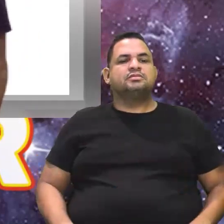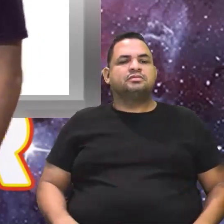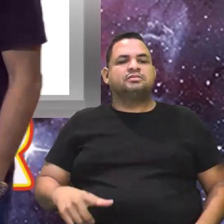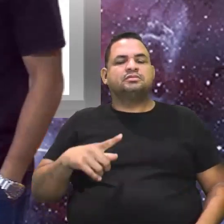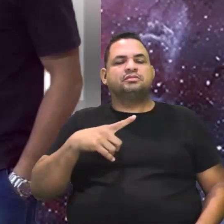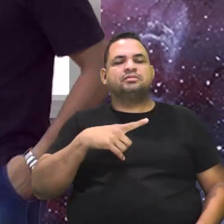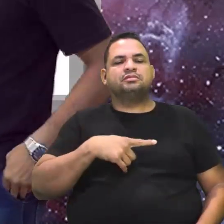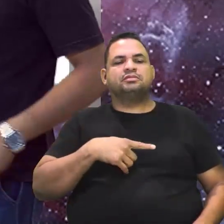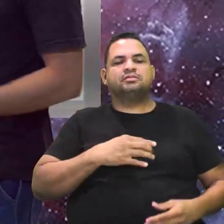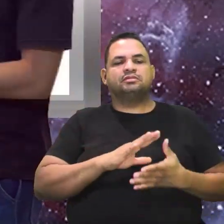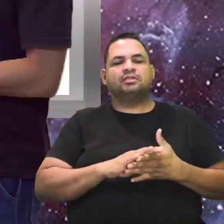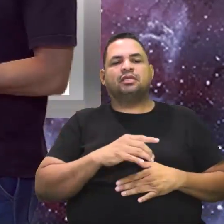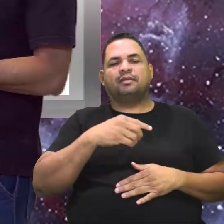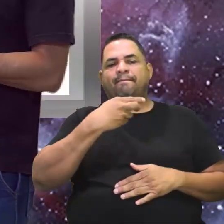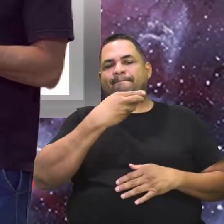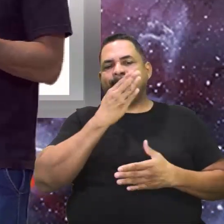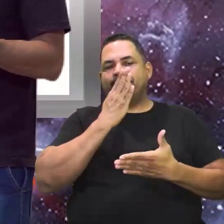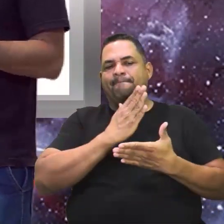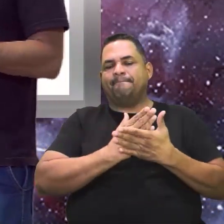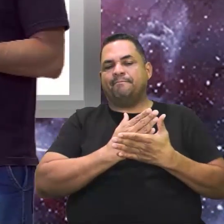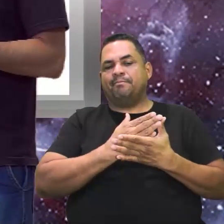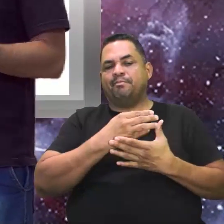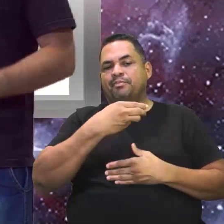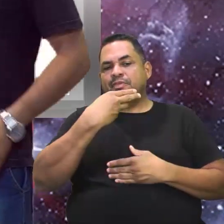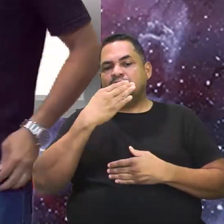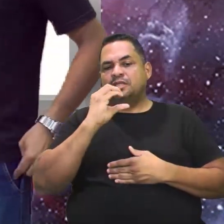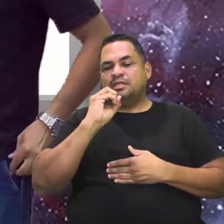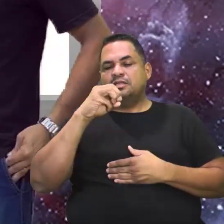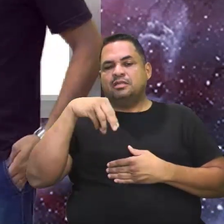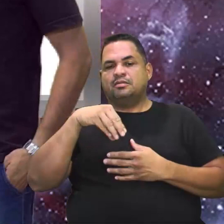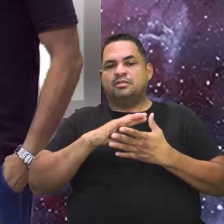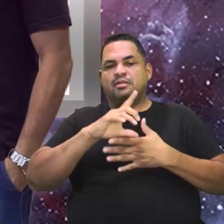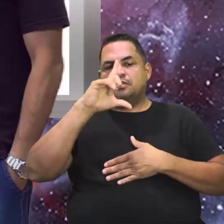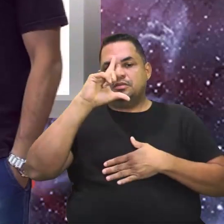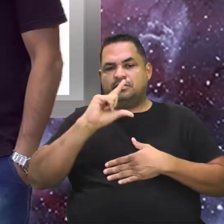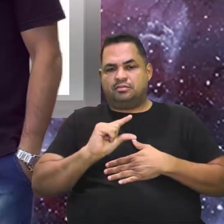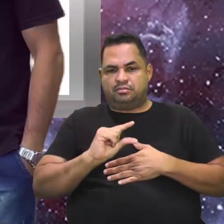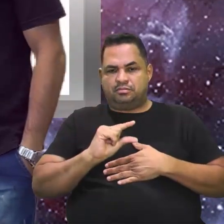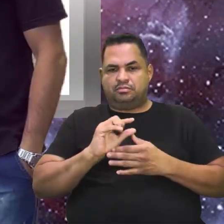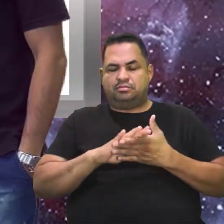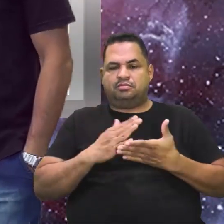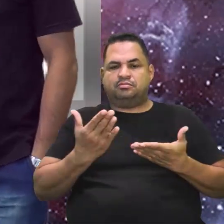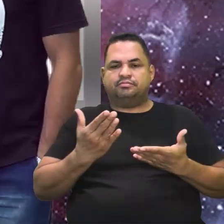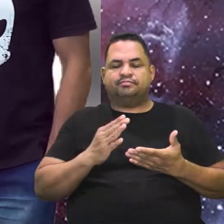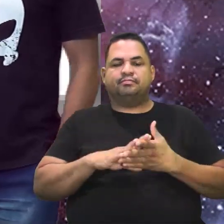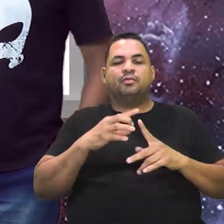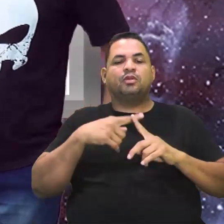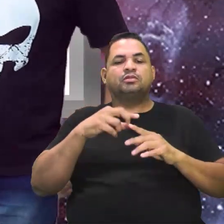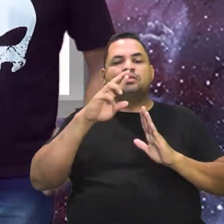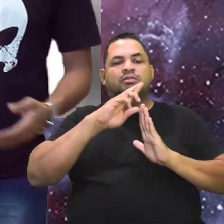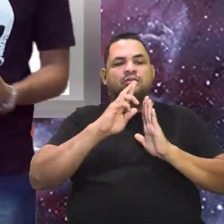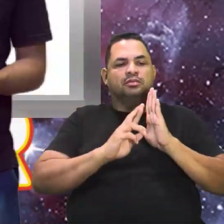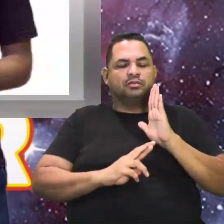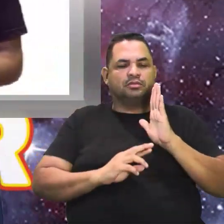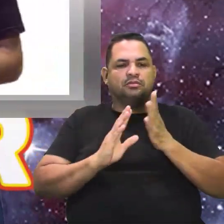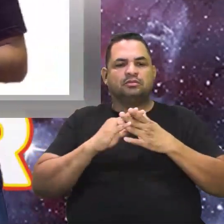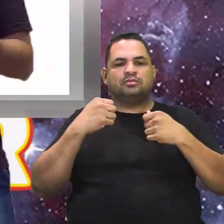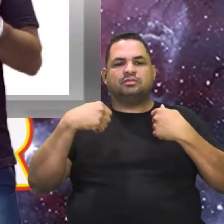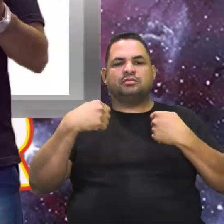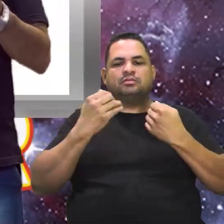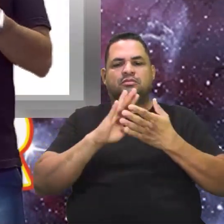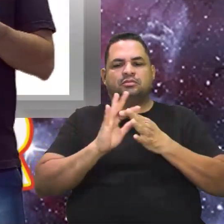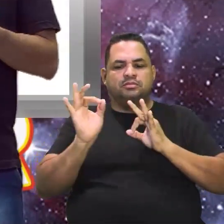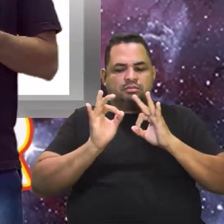ele tem meia hora a menos de duração, na verdade, por conta da redação da primeira etapa, né? Então, assim, você tem que